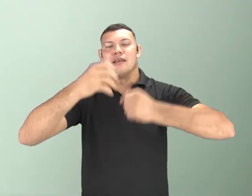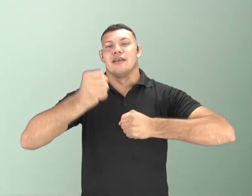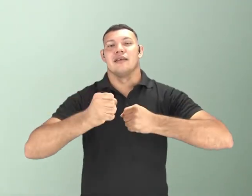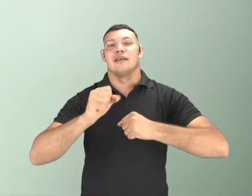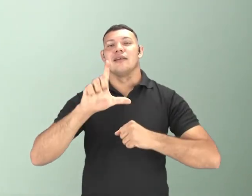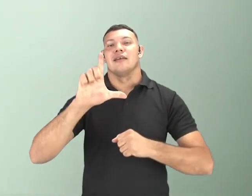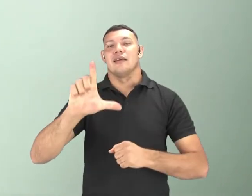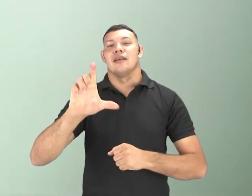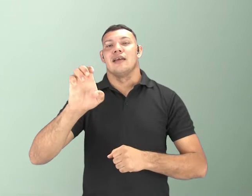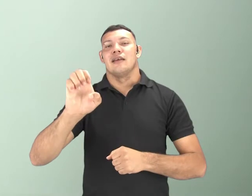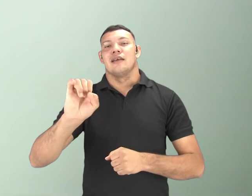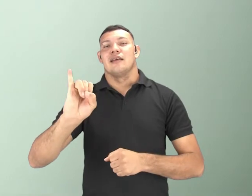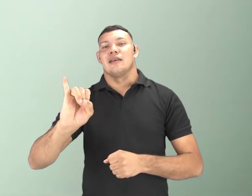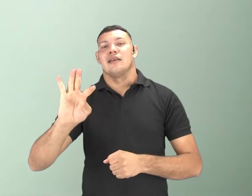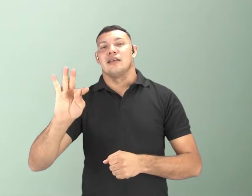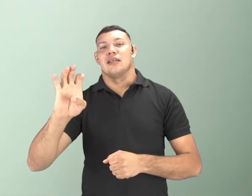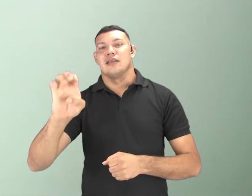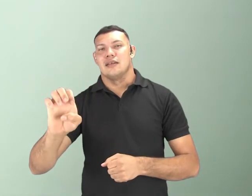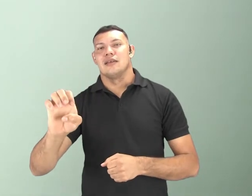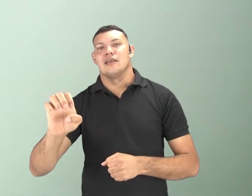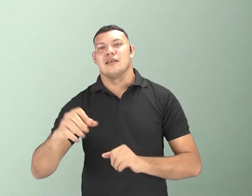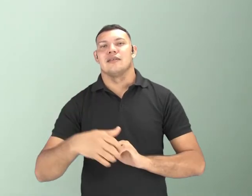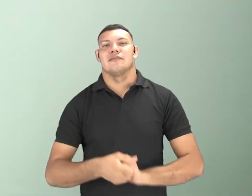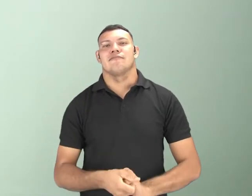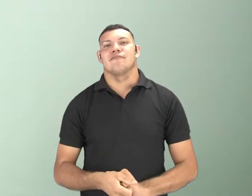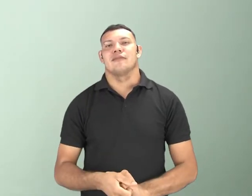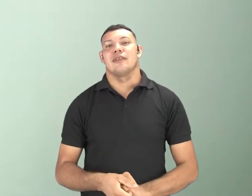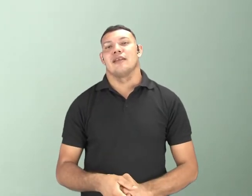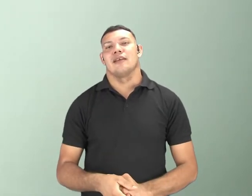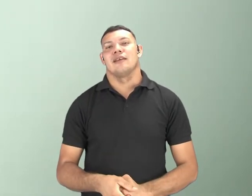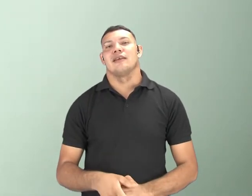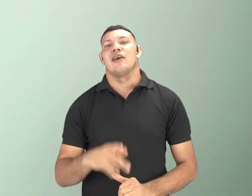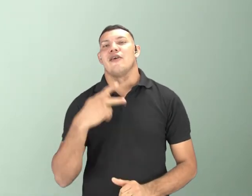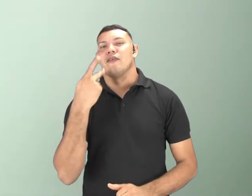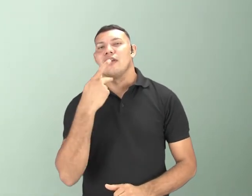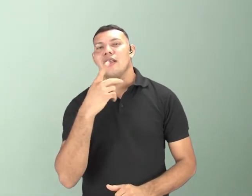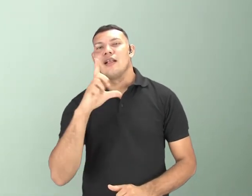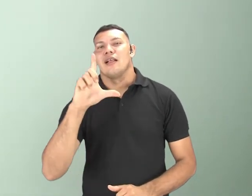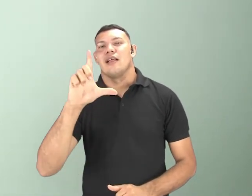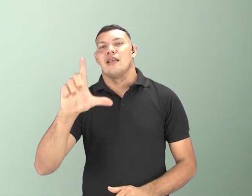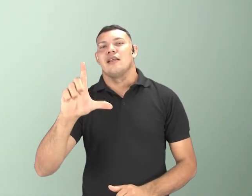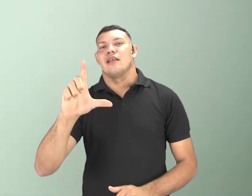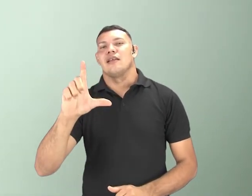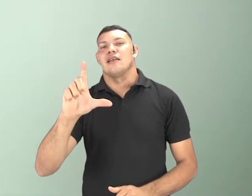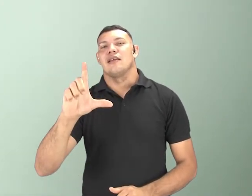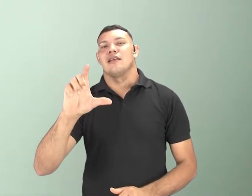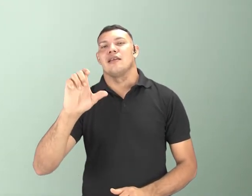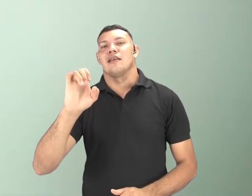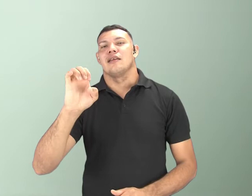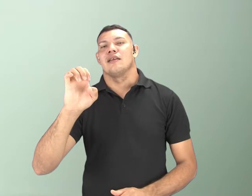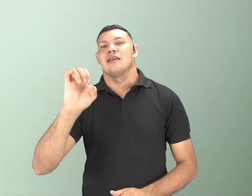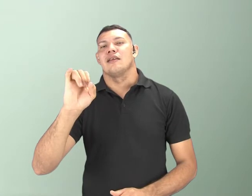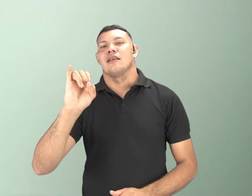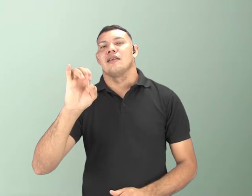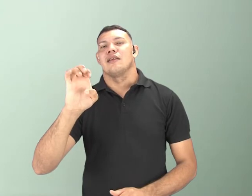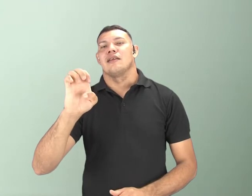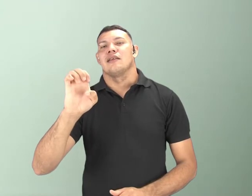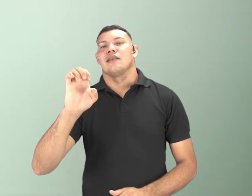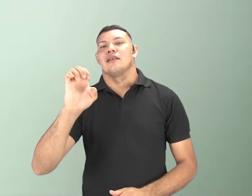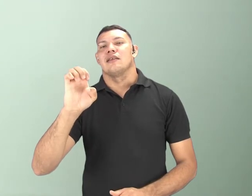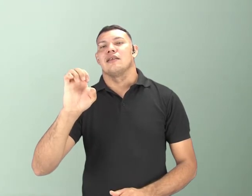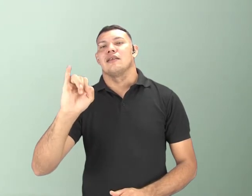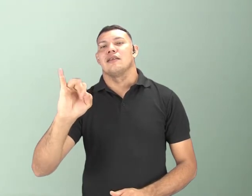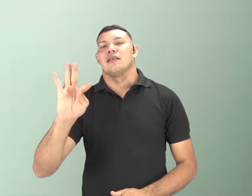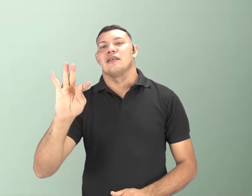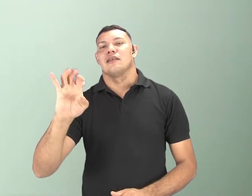leite, né? E com a vogal A também acontece. Com a O, a gente fala comprimento, aí a gente eleva a